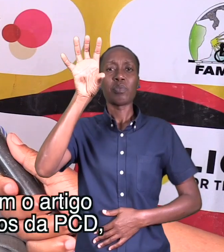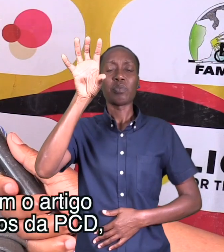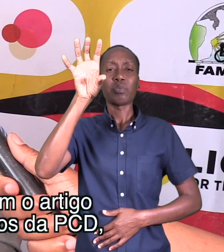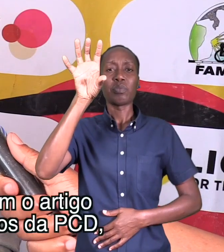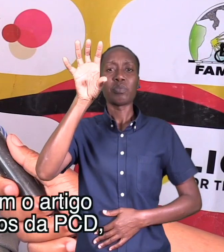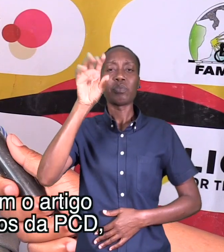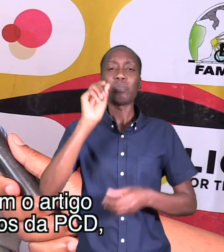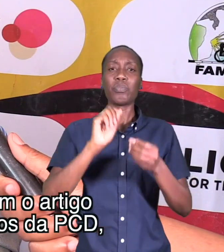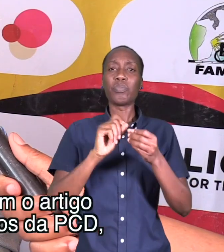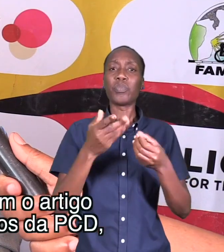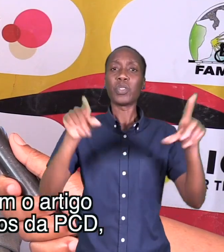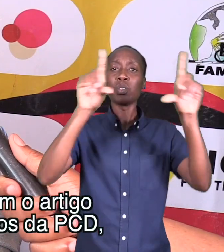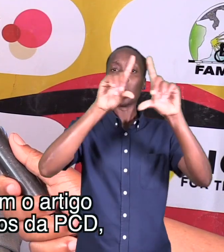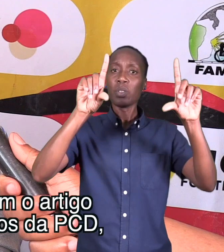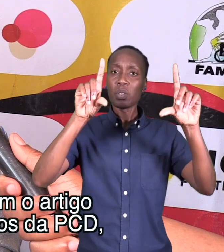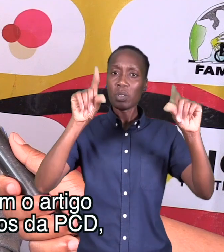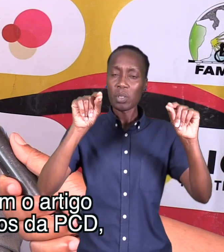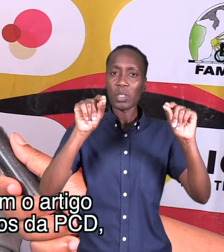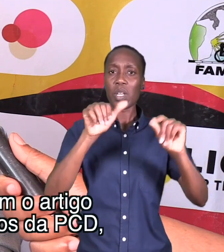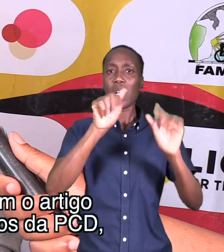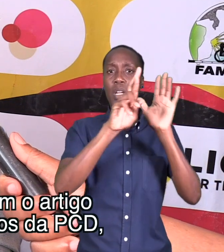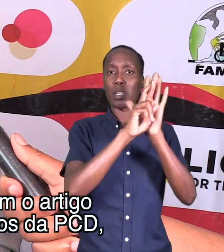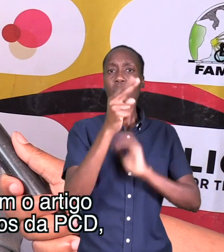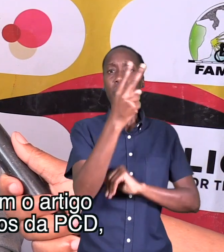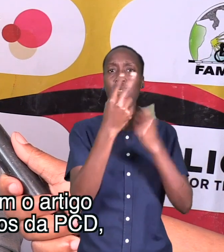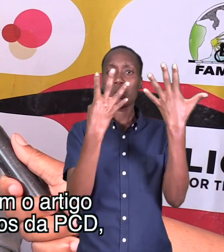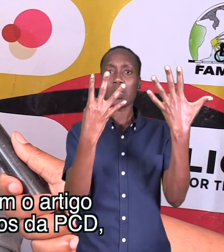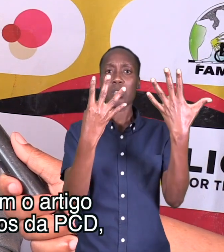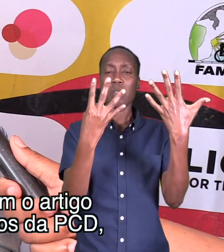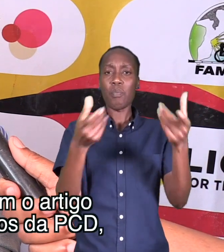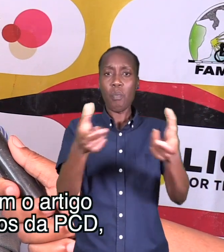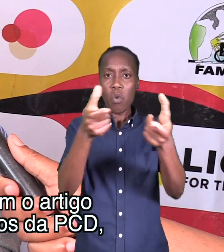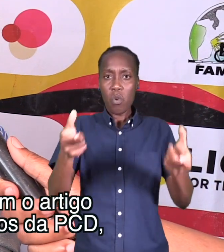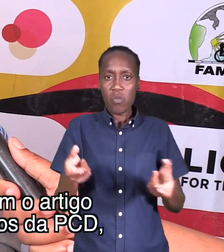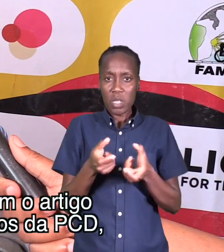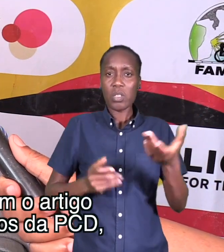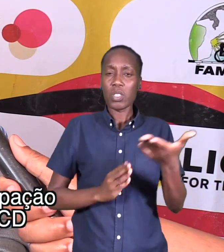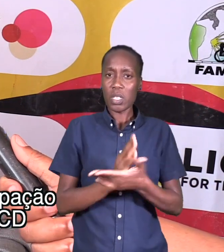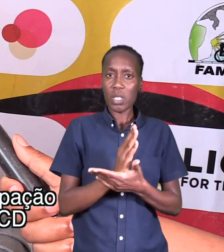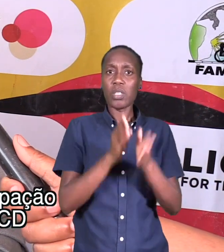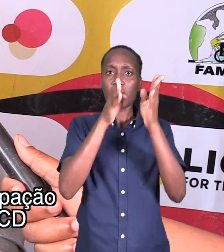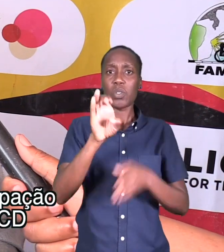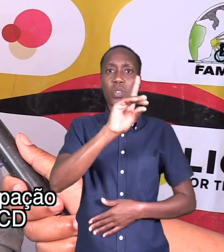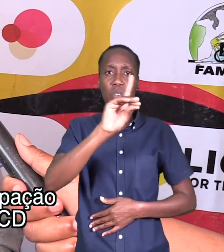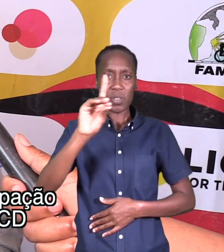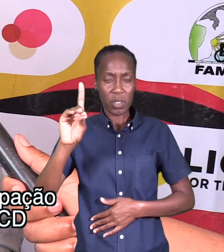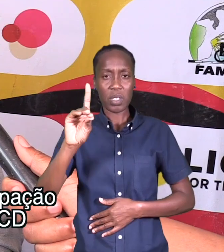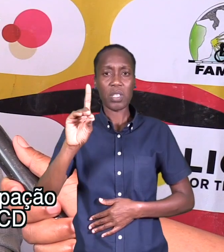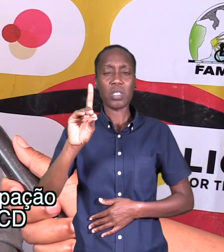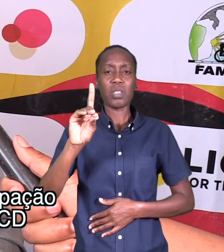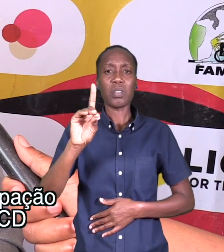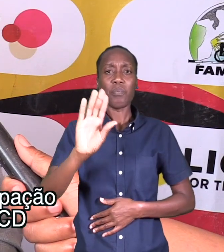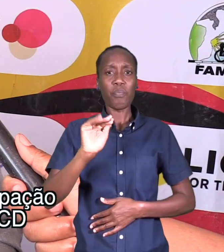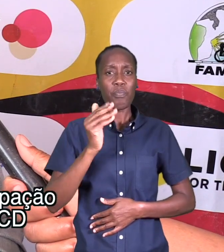Esse tema está relacionado com o artigo 29 da Convenção sobre os Direitos das Pessoas com Deficiência, que faz referência